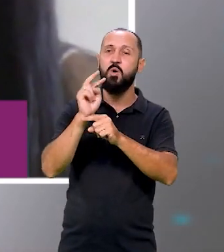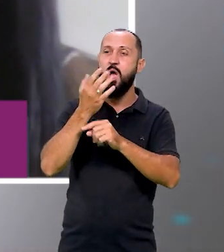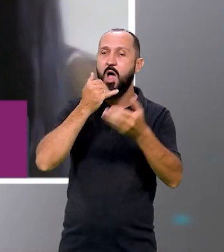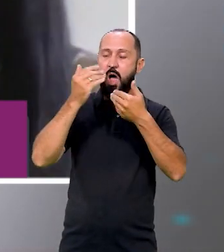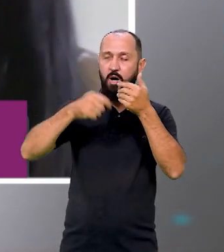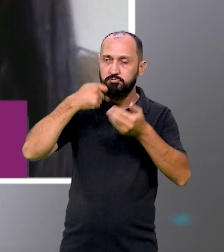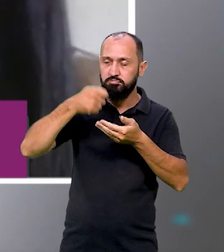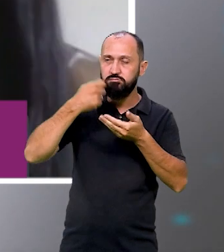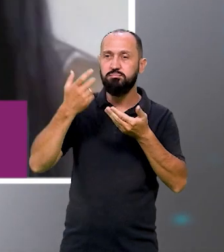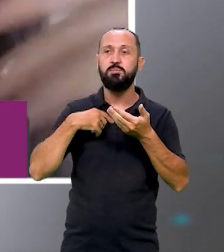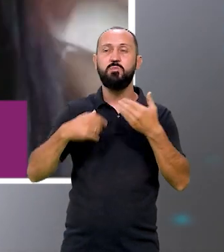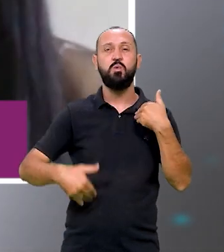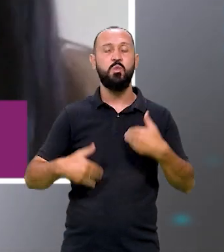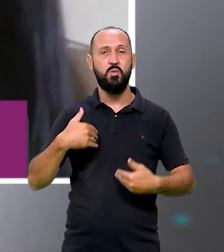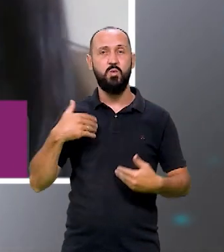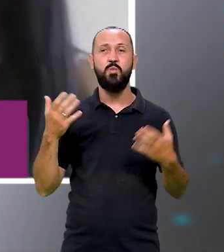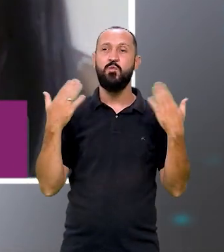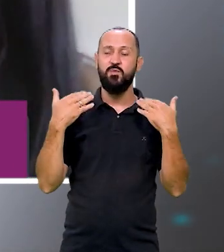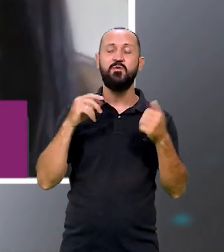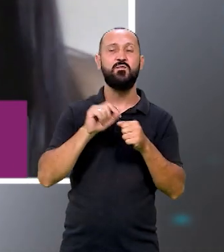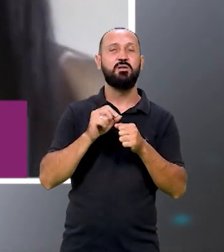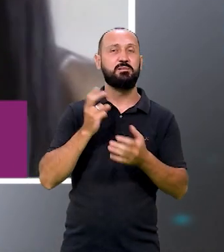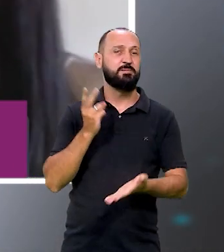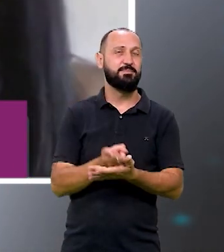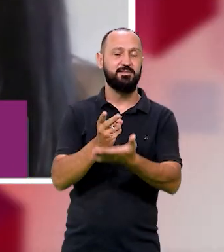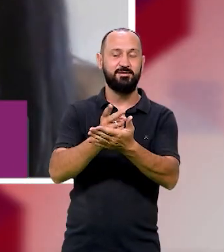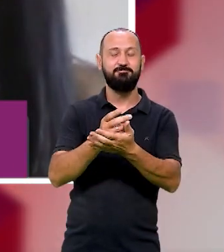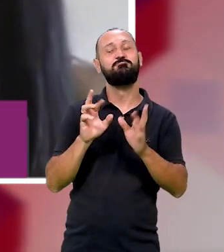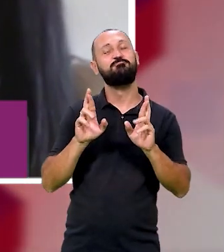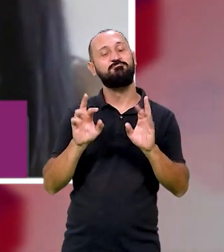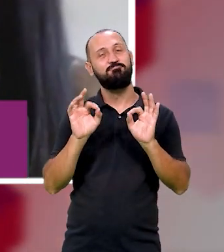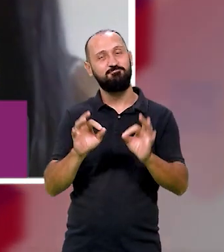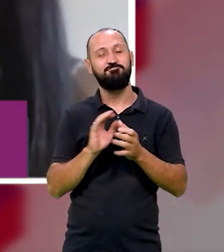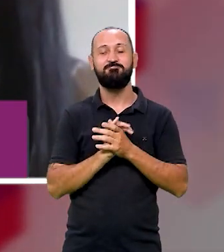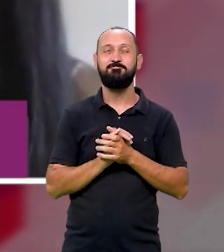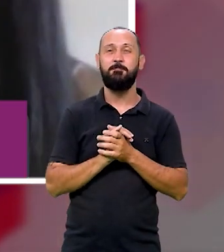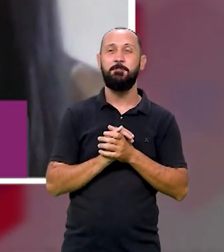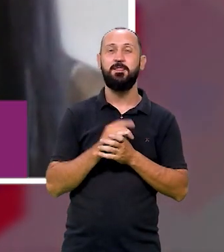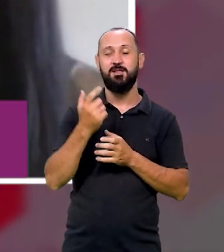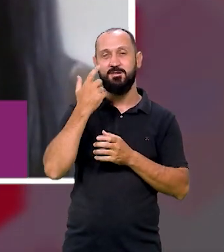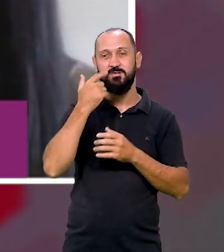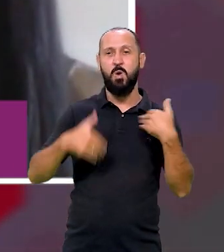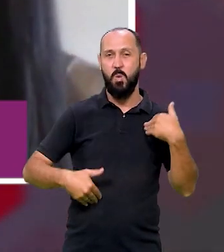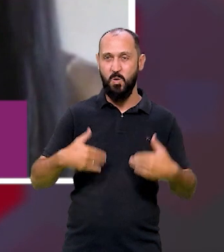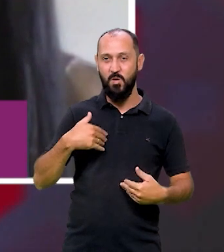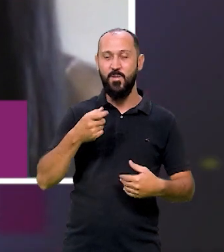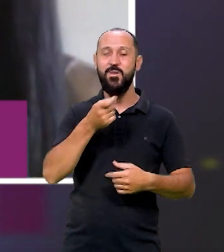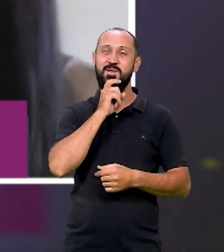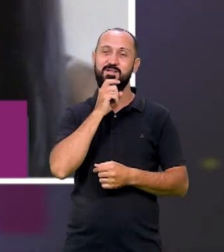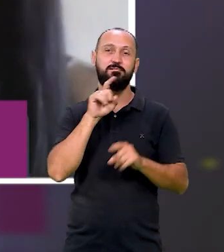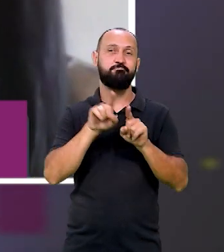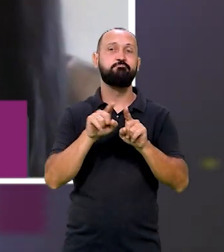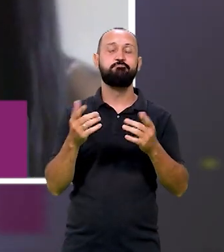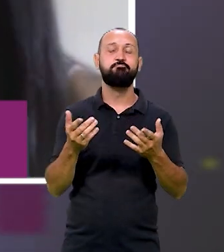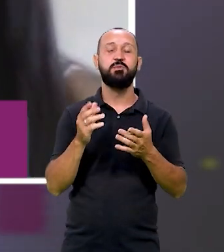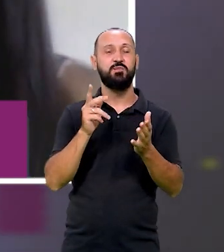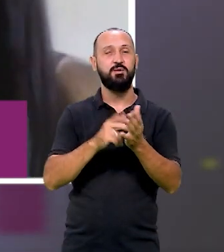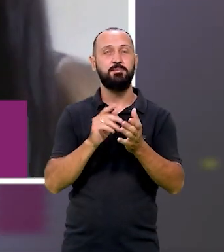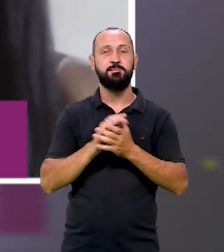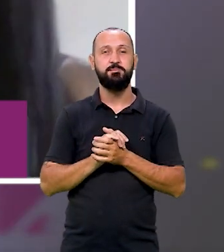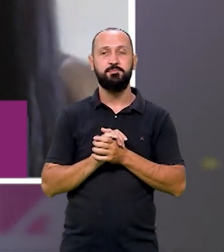né? Realmente o resultado aparece, é demorado, são anos, né? Não tem como a gente se comparar, mas vale muito a